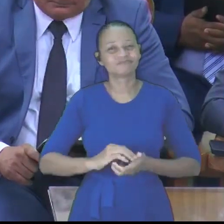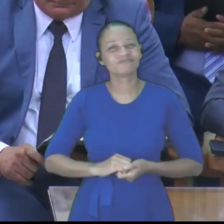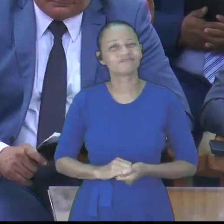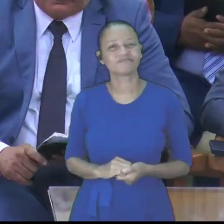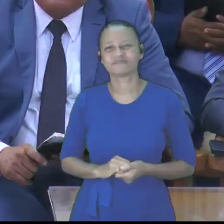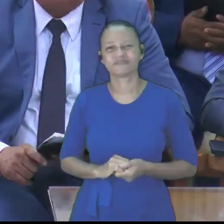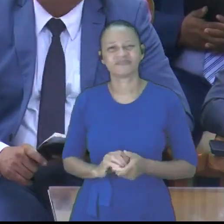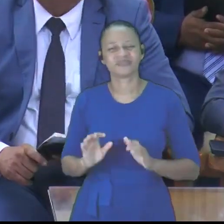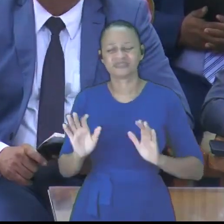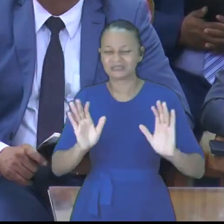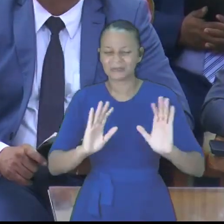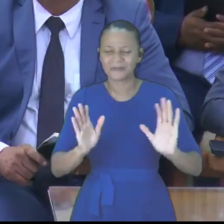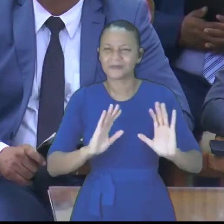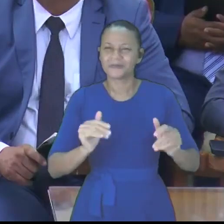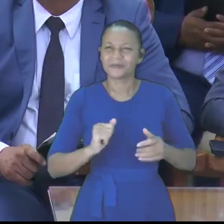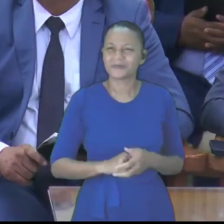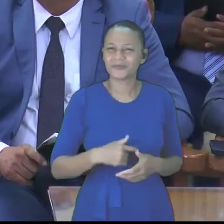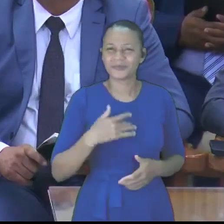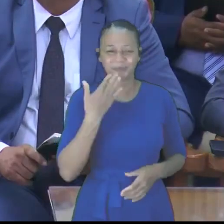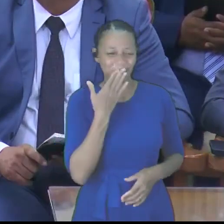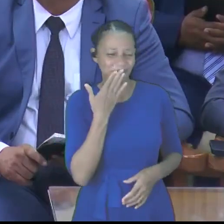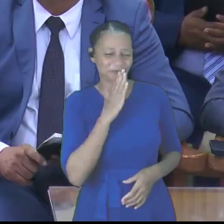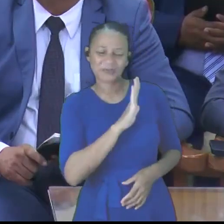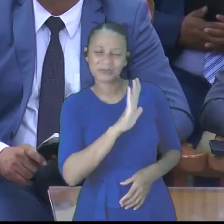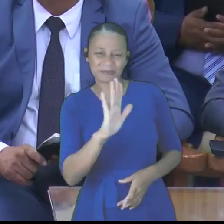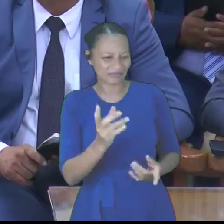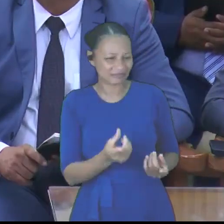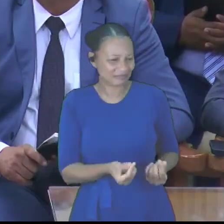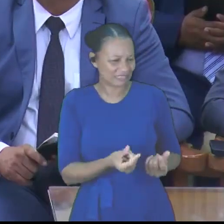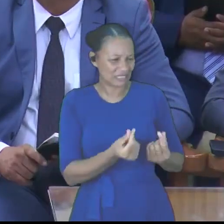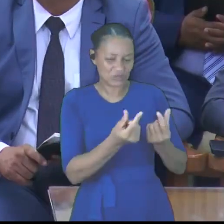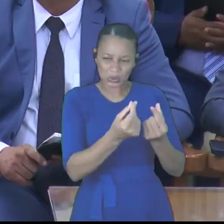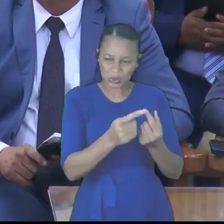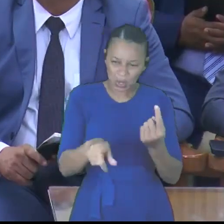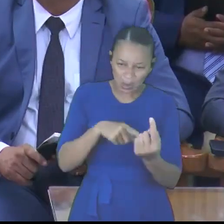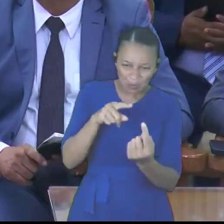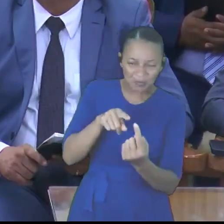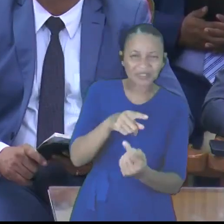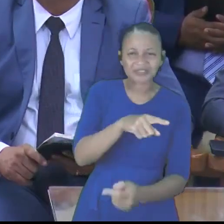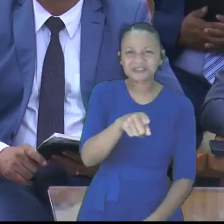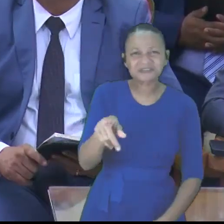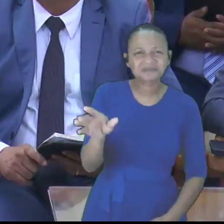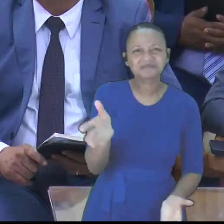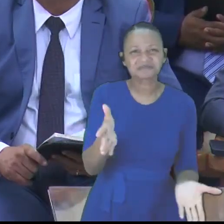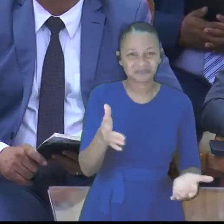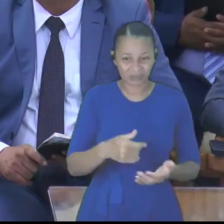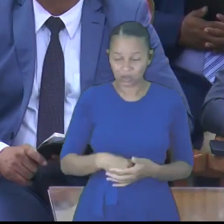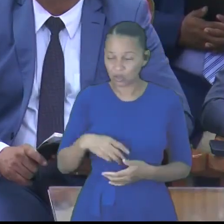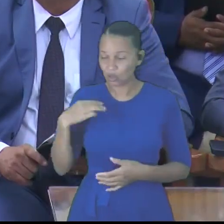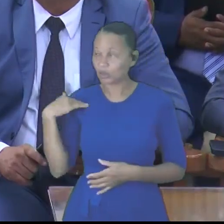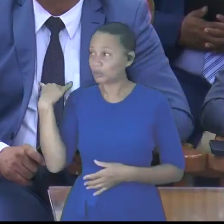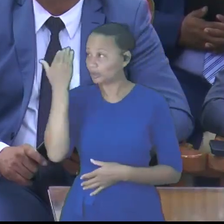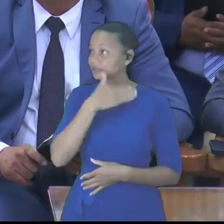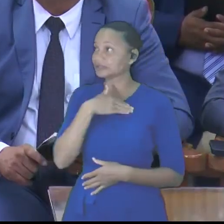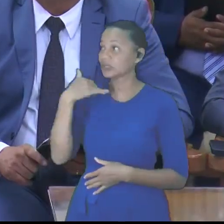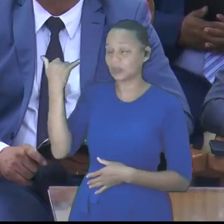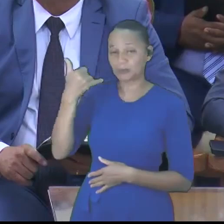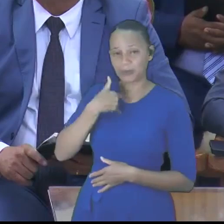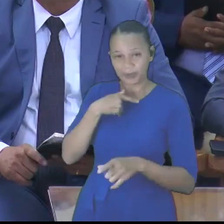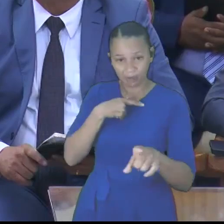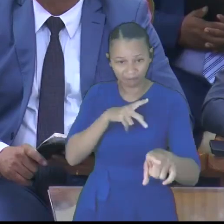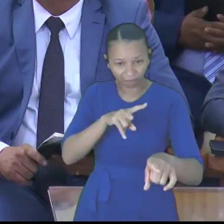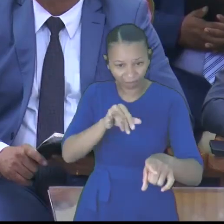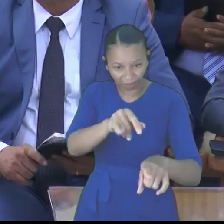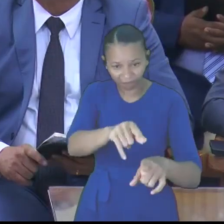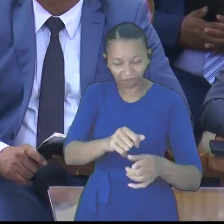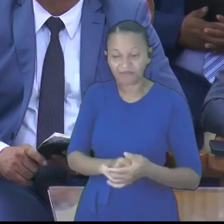Não foi prometendo dinheiro. Não foi, vem aqui, ó, faça um propósito. Vem aqui, ó, Nossa Senhora está me revelando que você vai fazer